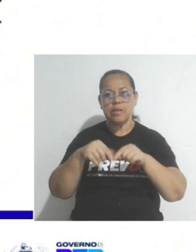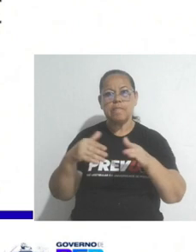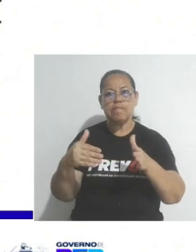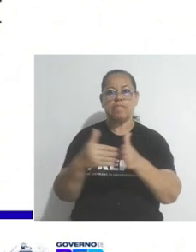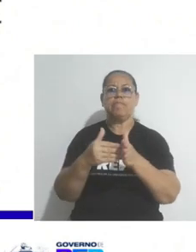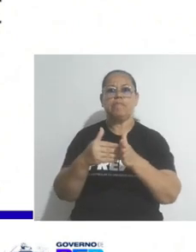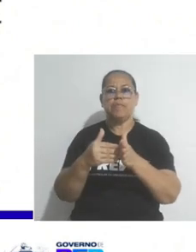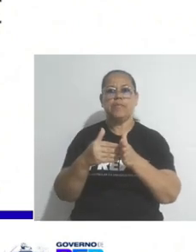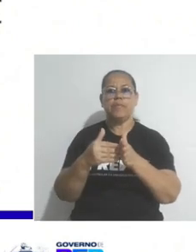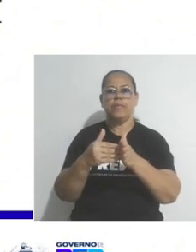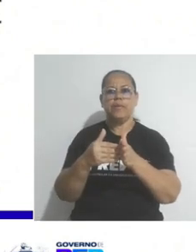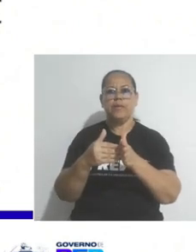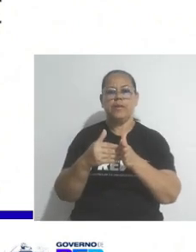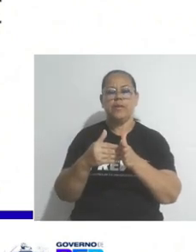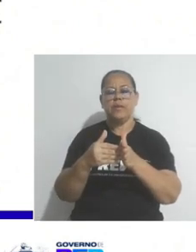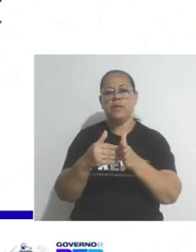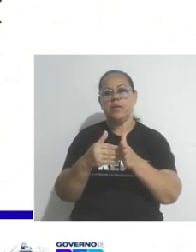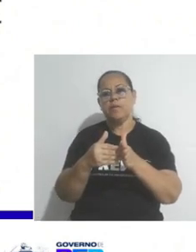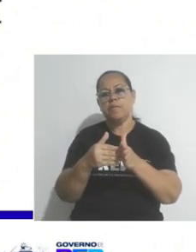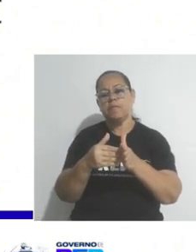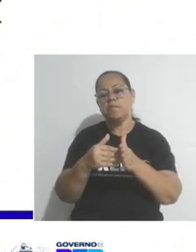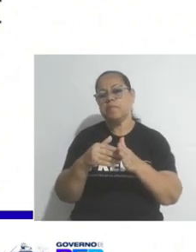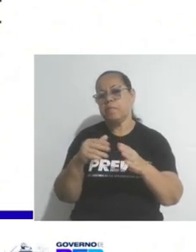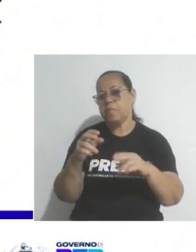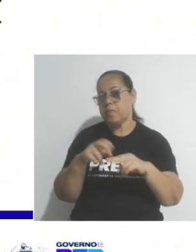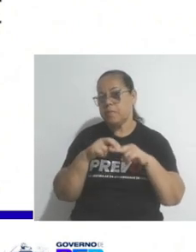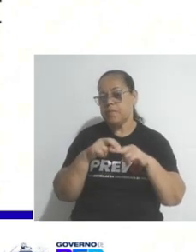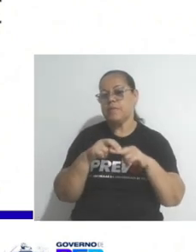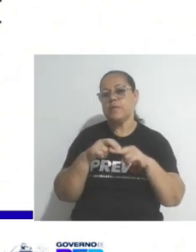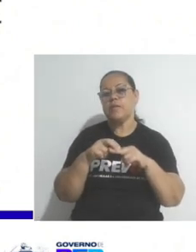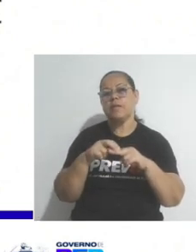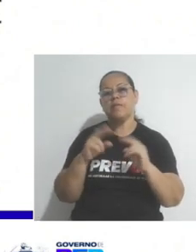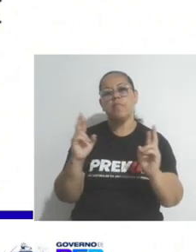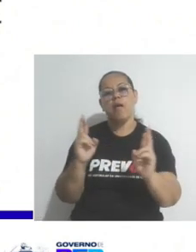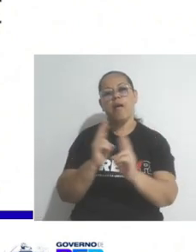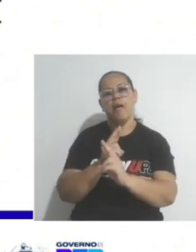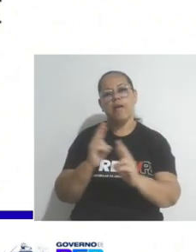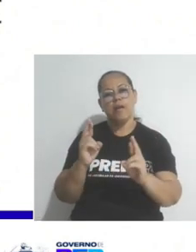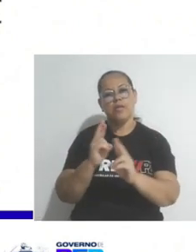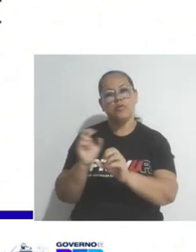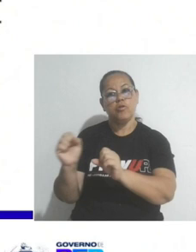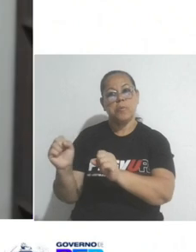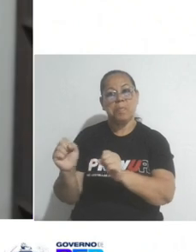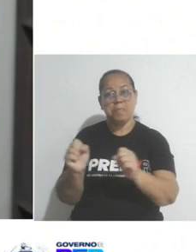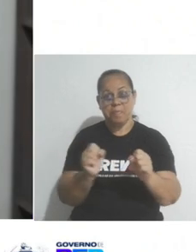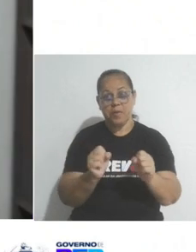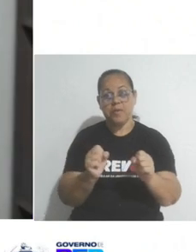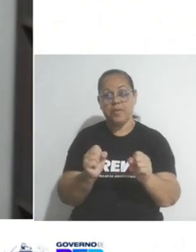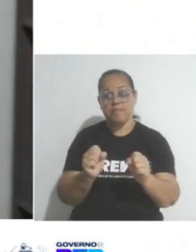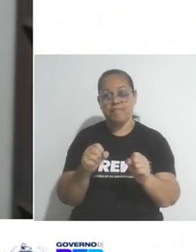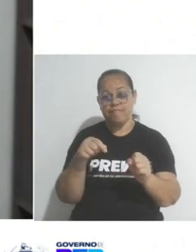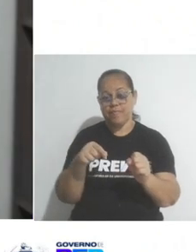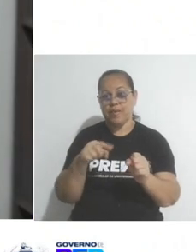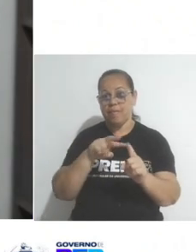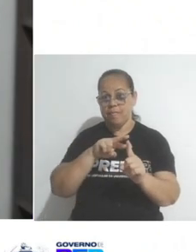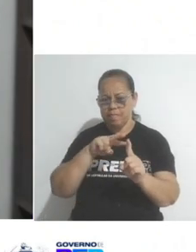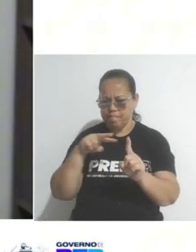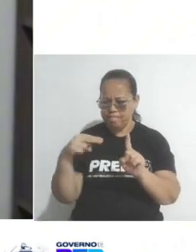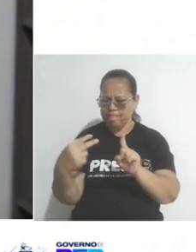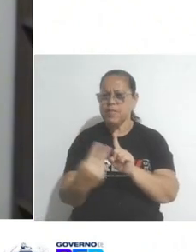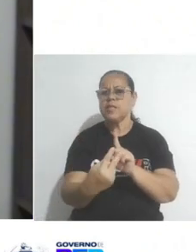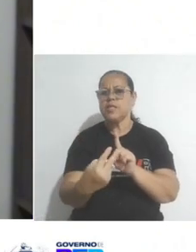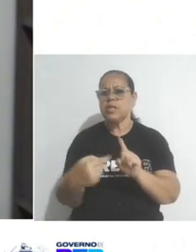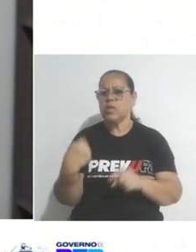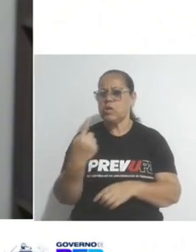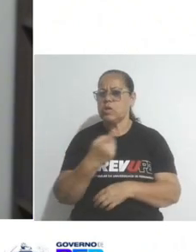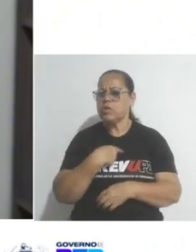e delimitado por e a partir de relações de poder É nessa perspectiva que